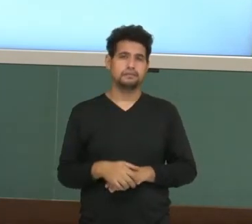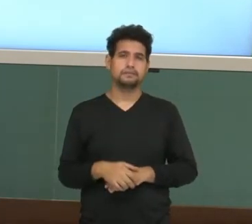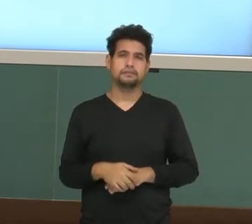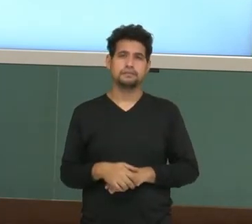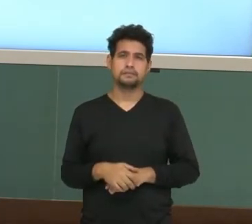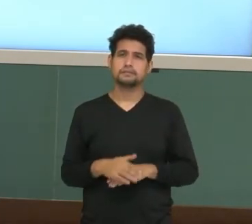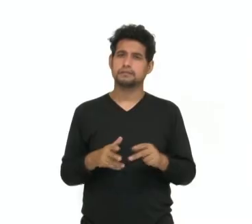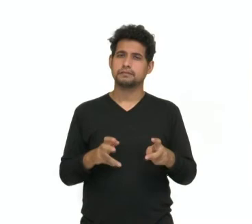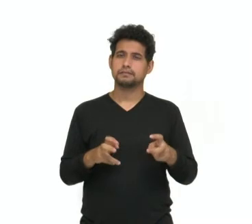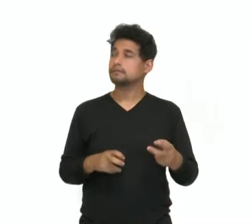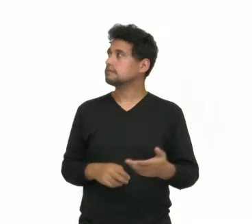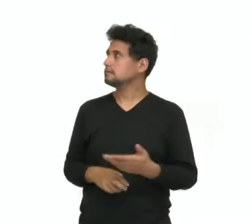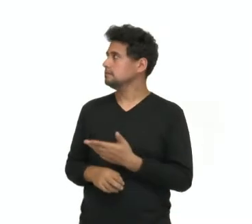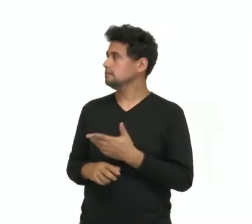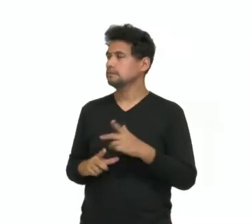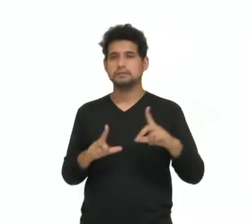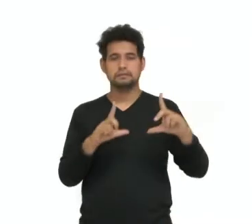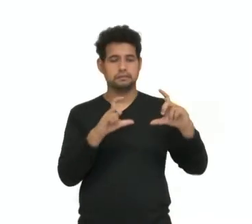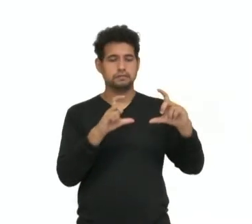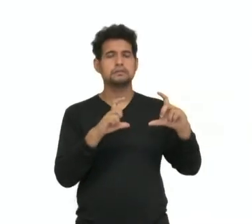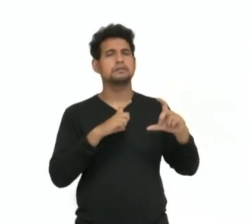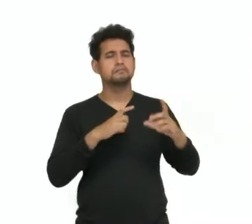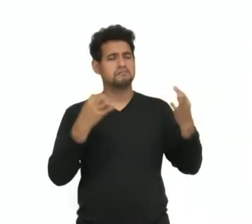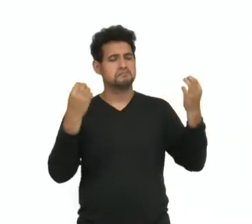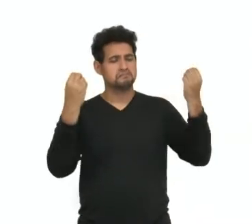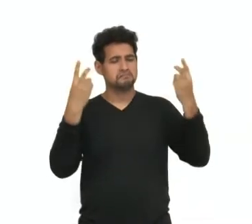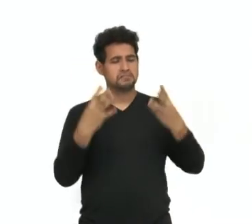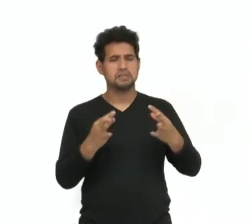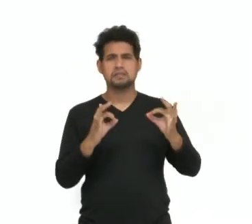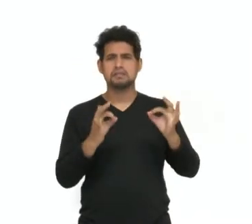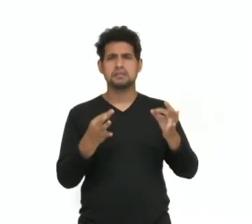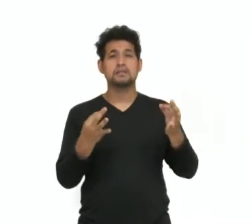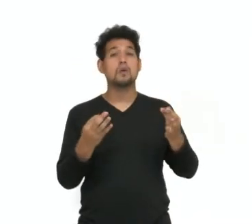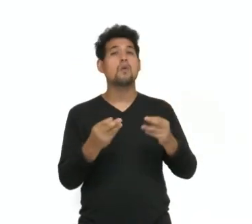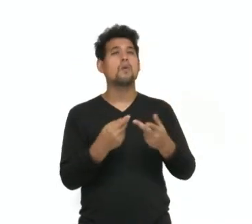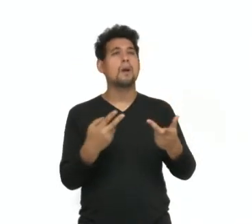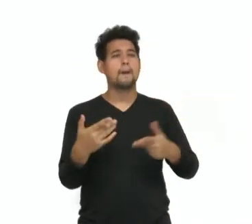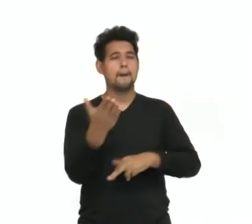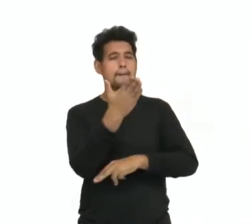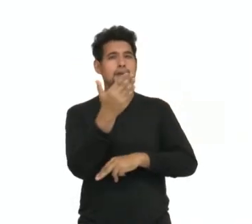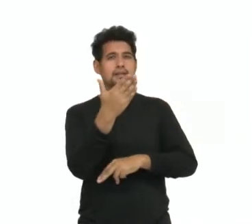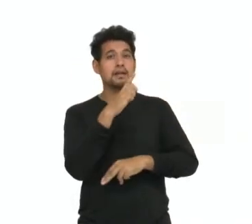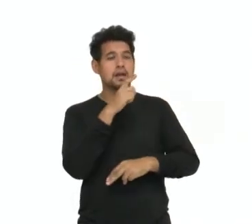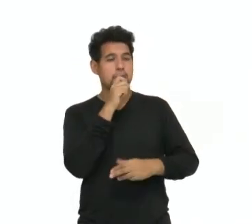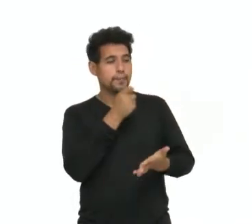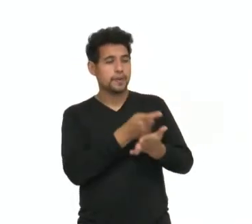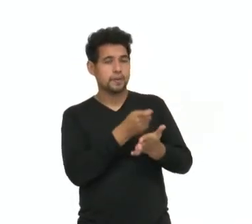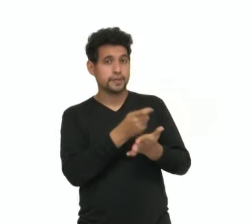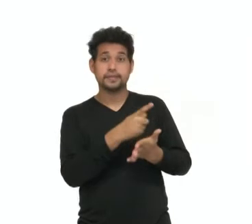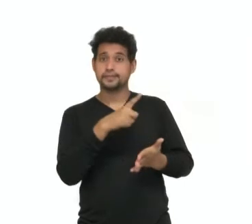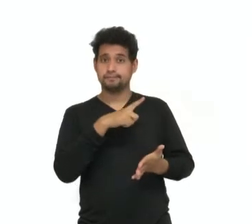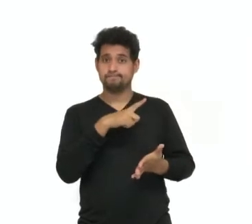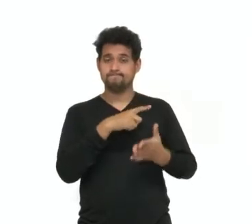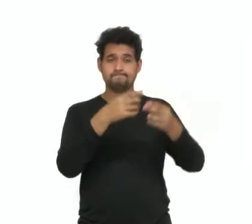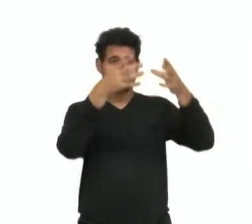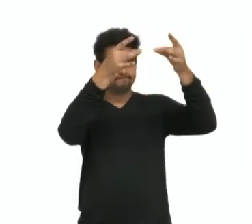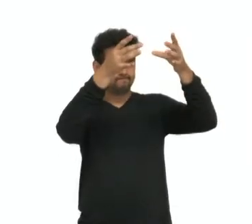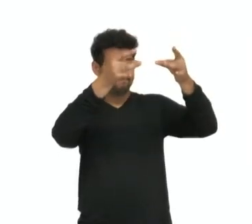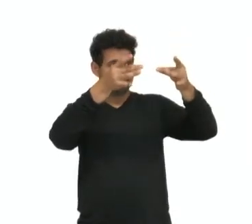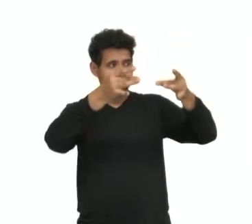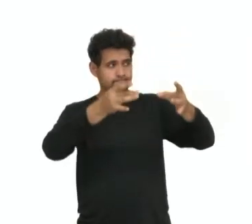hidrelétricas. Então aqui nós temos a imagem que mostra justamente para você as bandeiras tarifárias aqui, de que forma que elas